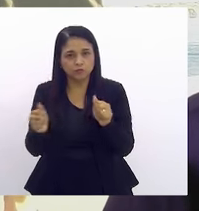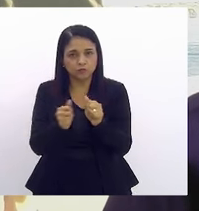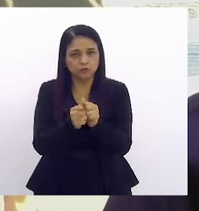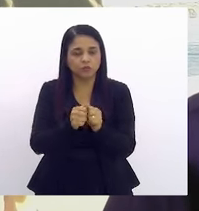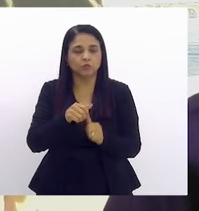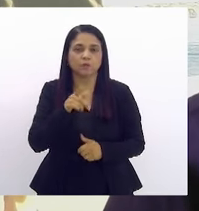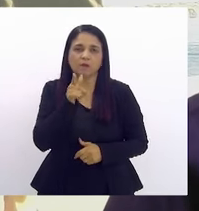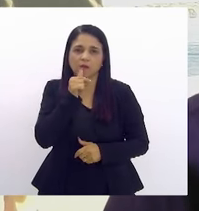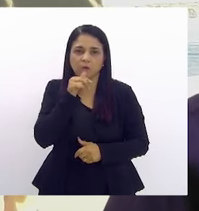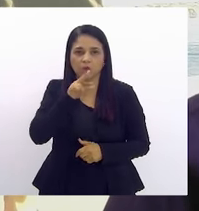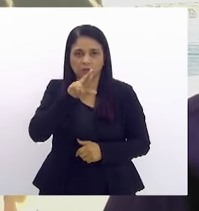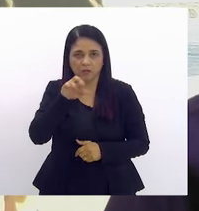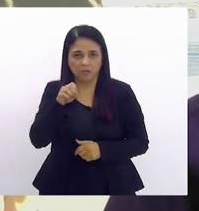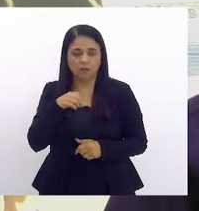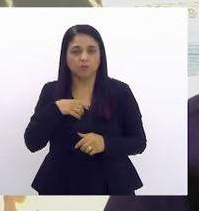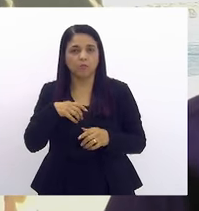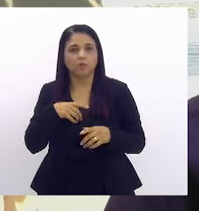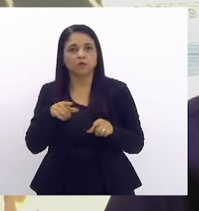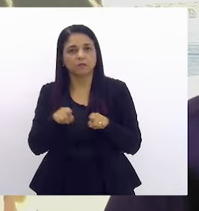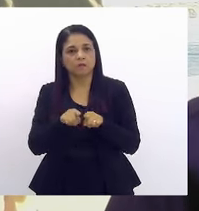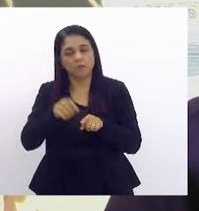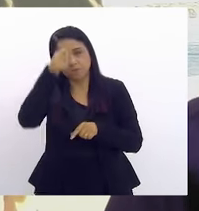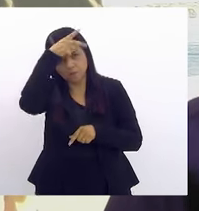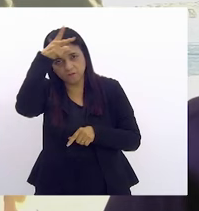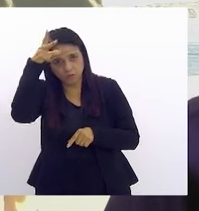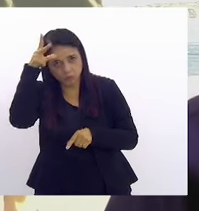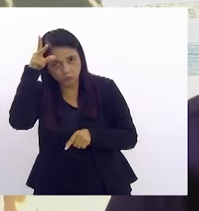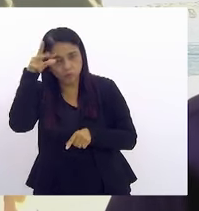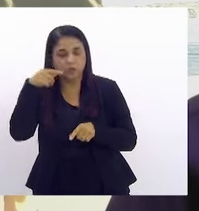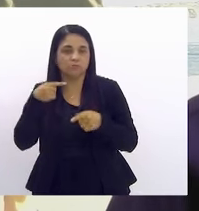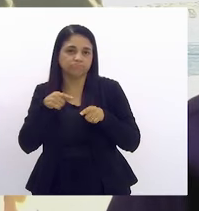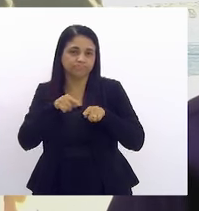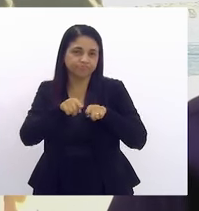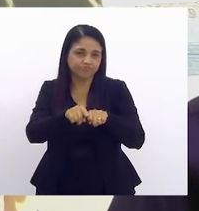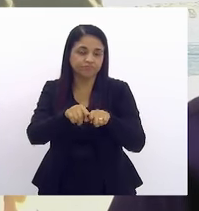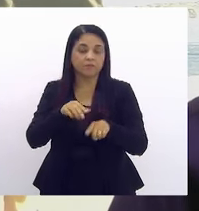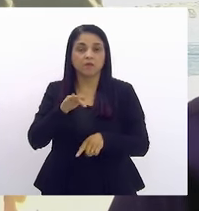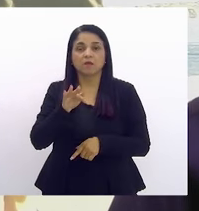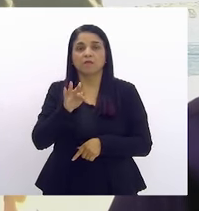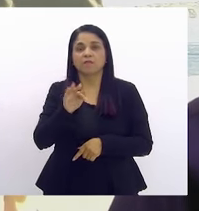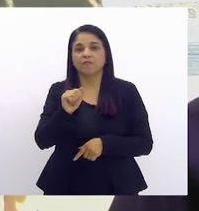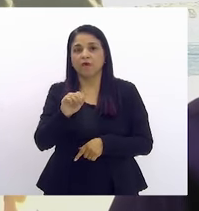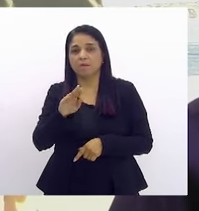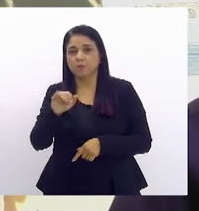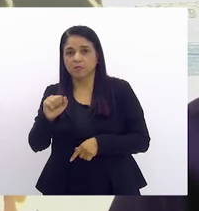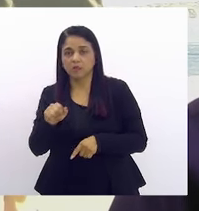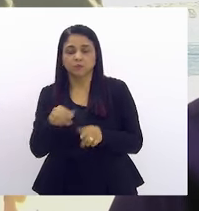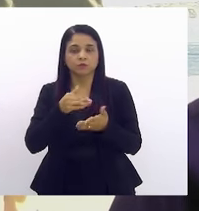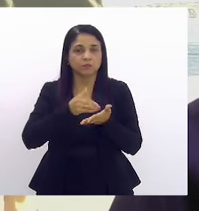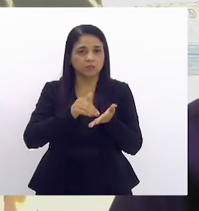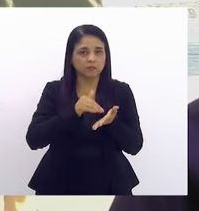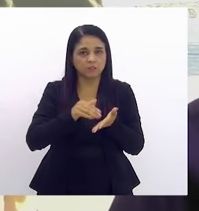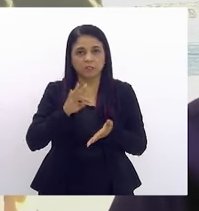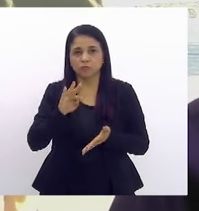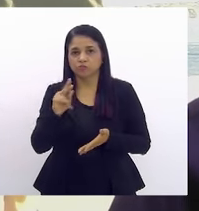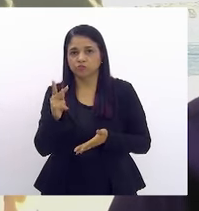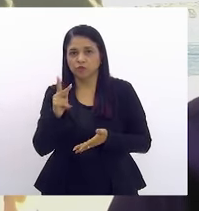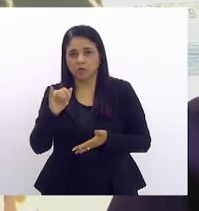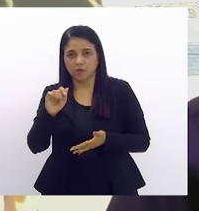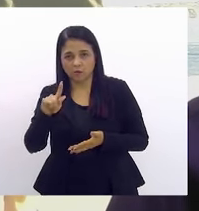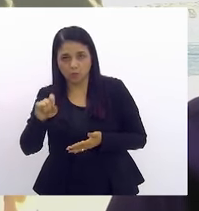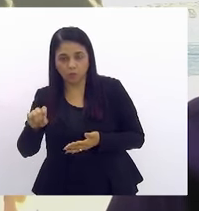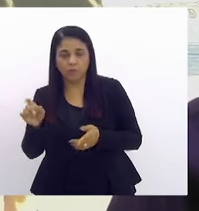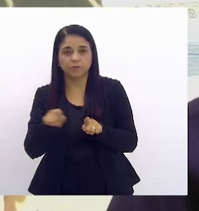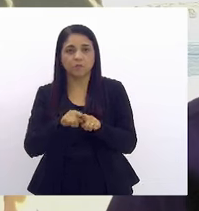e buscar, junto com a Prefeitura de Maricá, com o prefeito Fabiano, com... o secretário Tiago Pampolha, junto com o